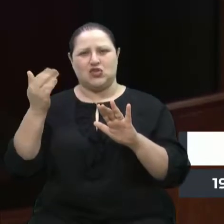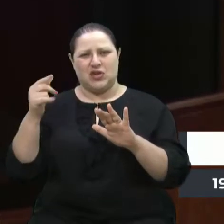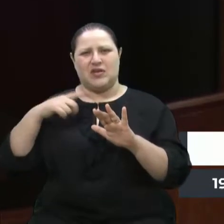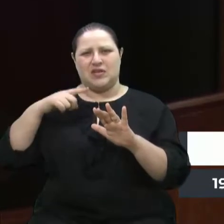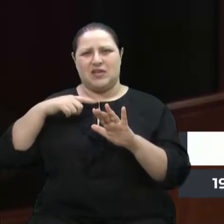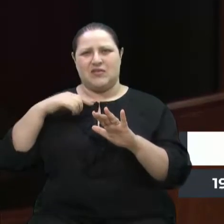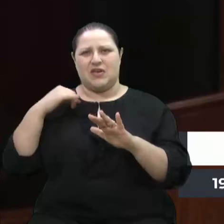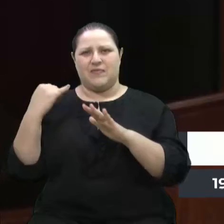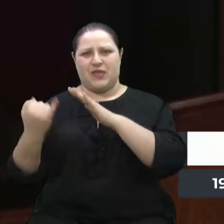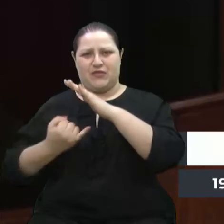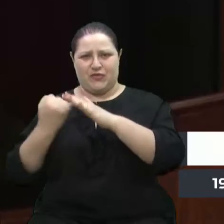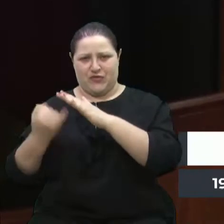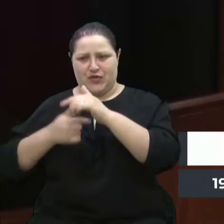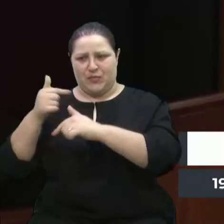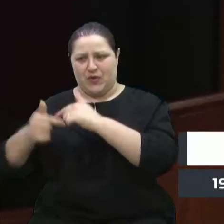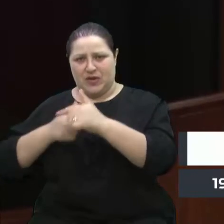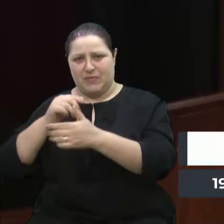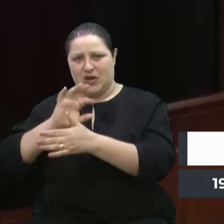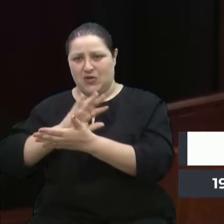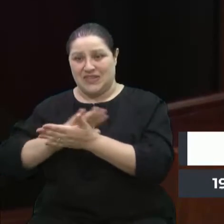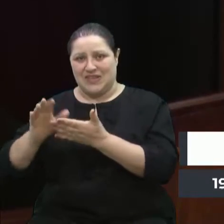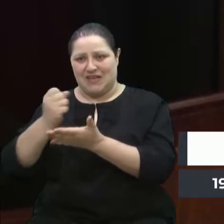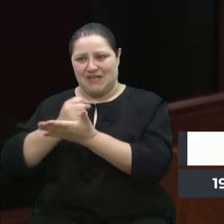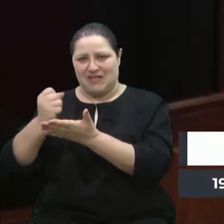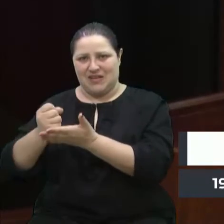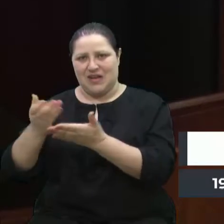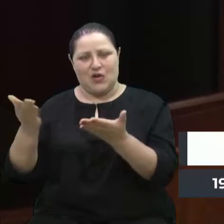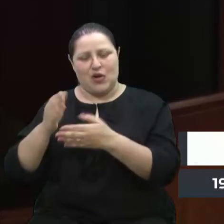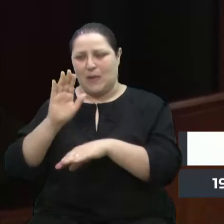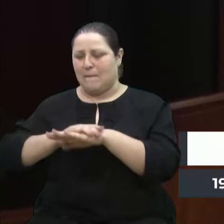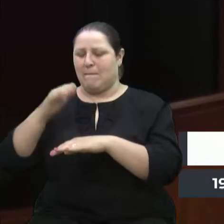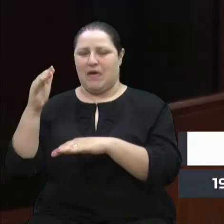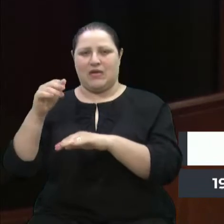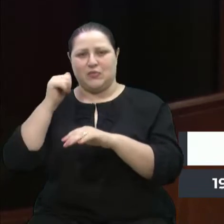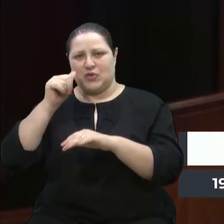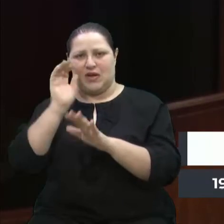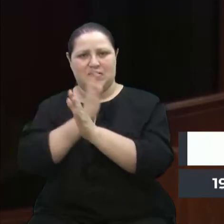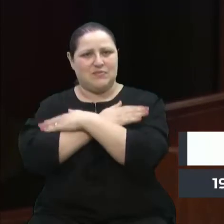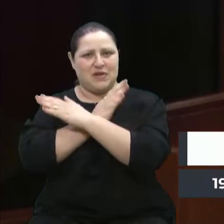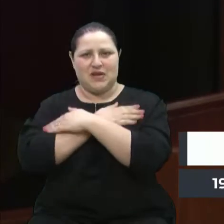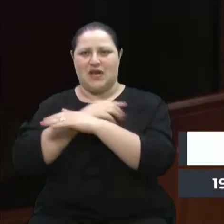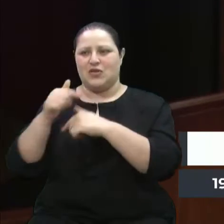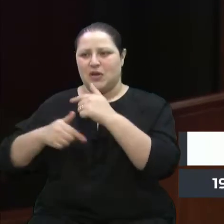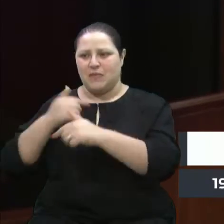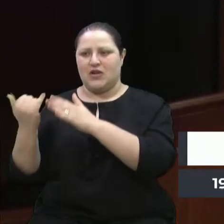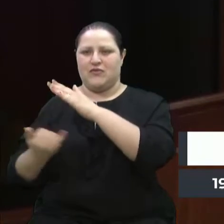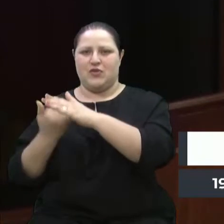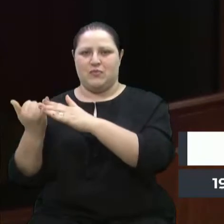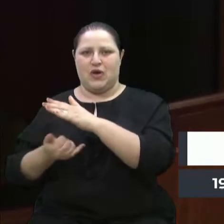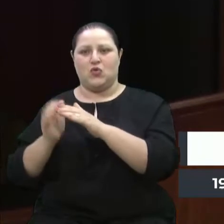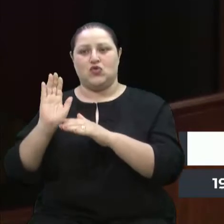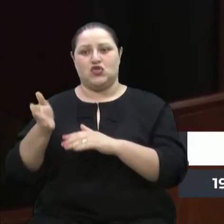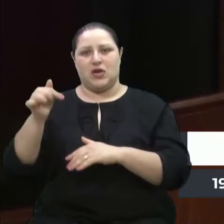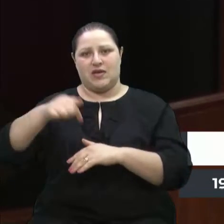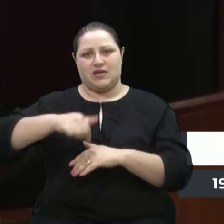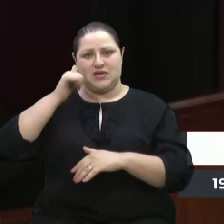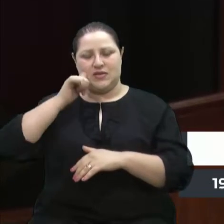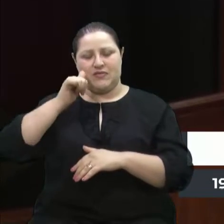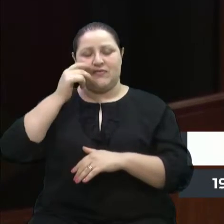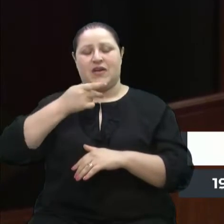informalidade, jogou cada vez mais para a informalidade. As mulheres negras, já foi colocado aqui,